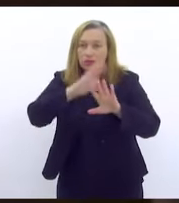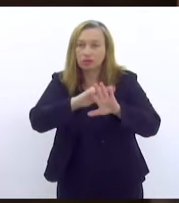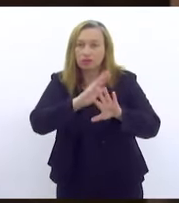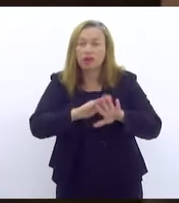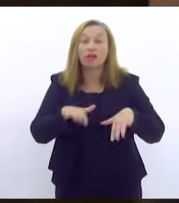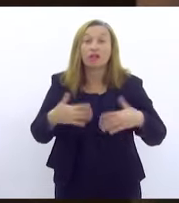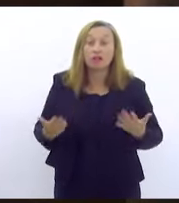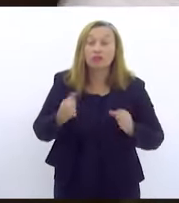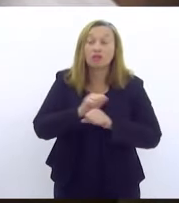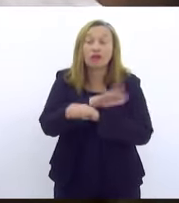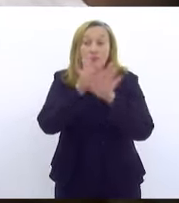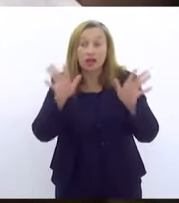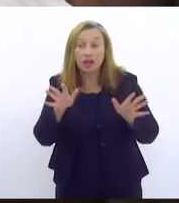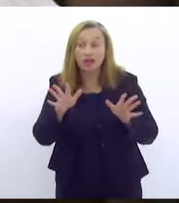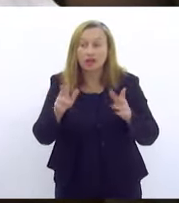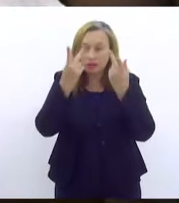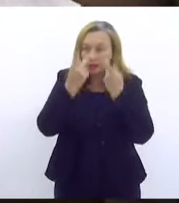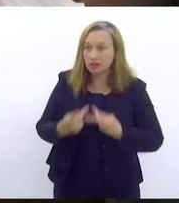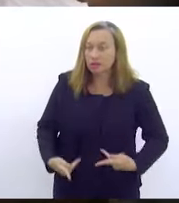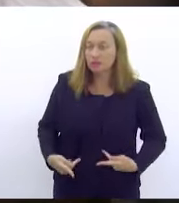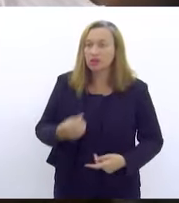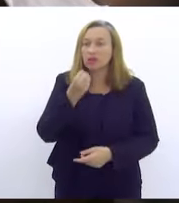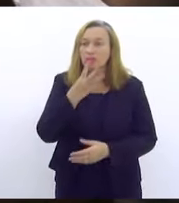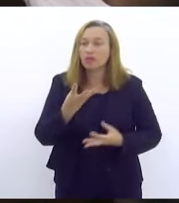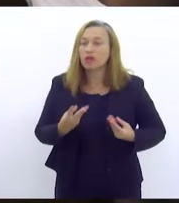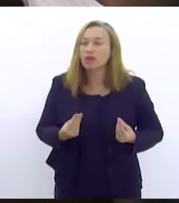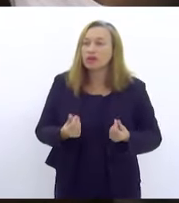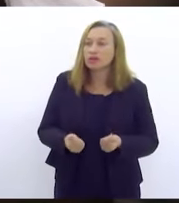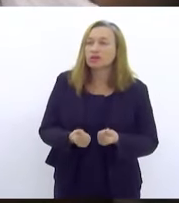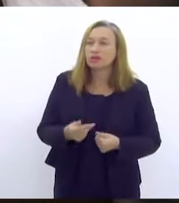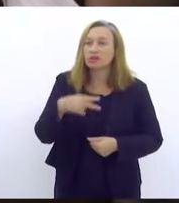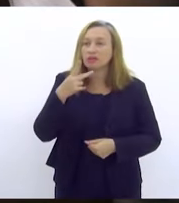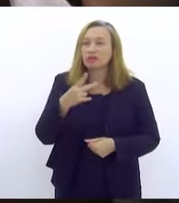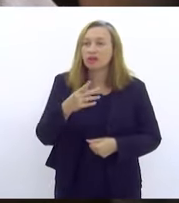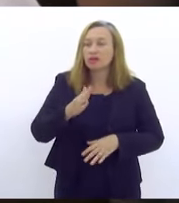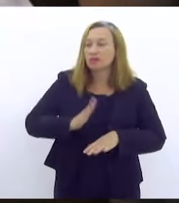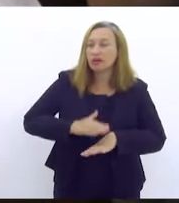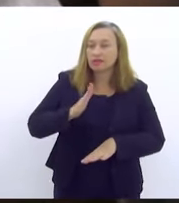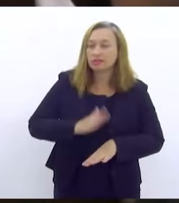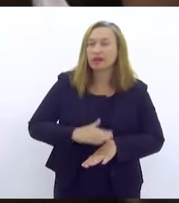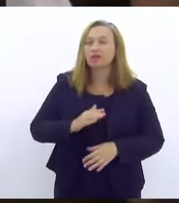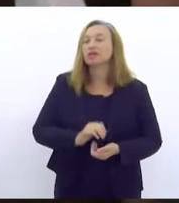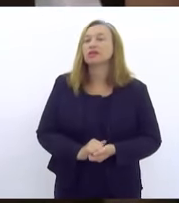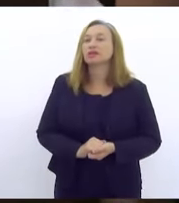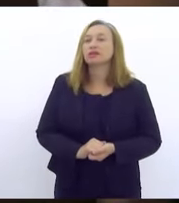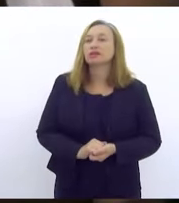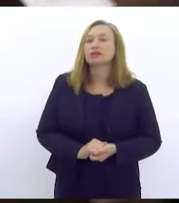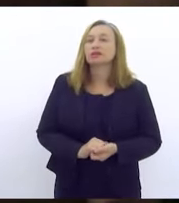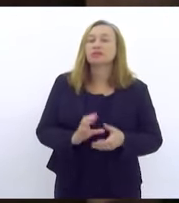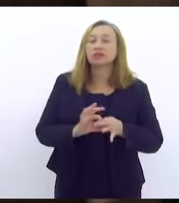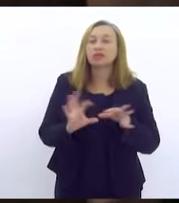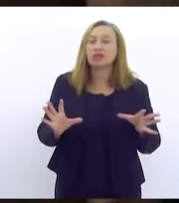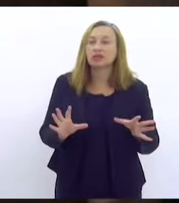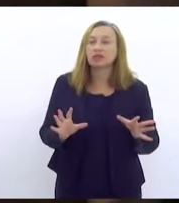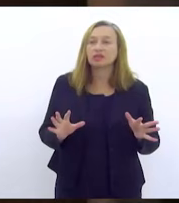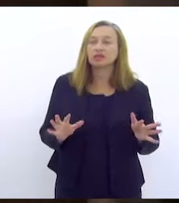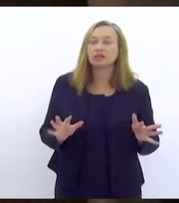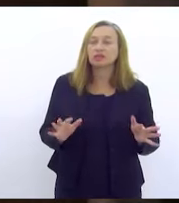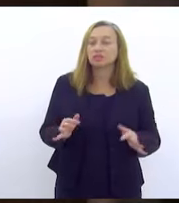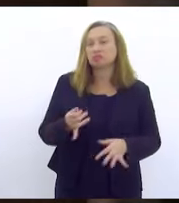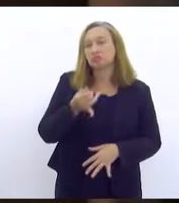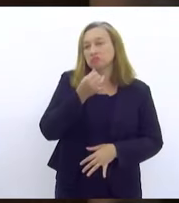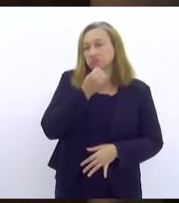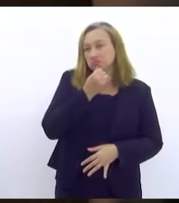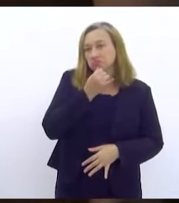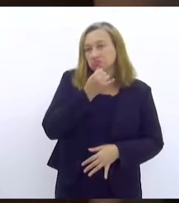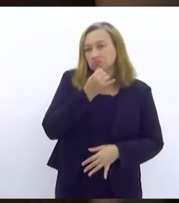Então, fica claro que a essência do ser humano é boa. Dizer que cada vez mais me deixa muito entristecido